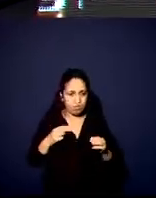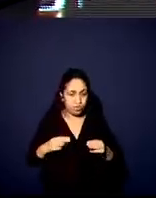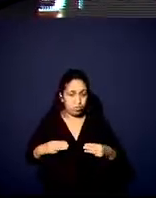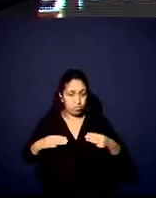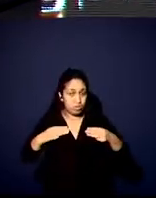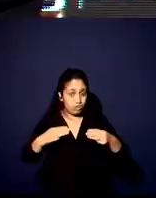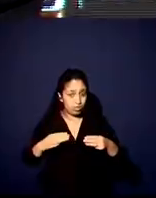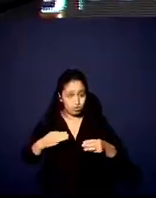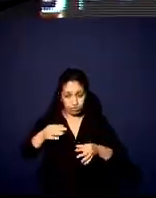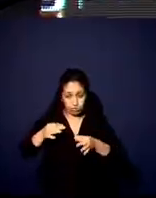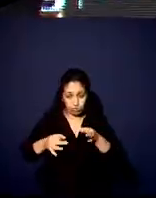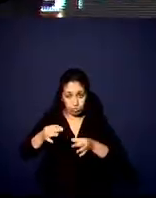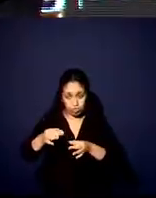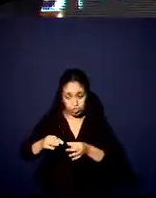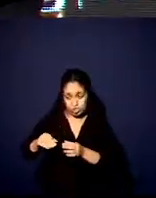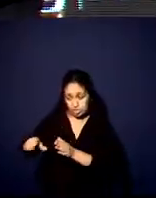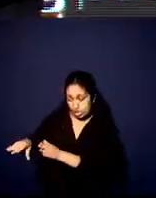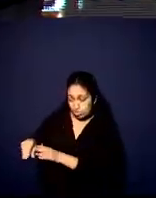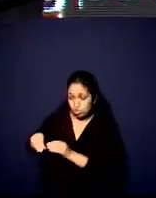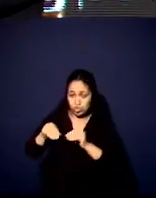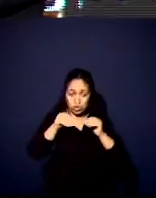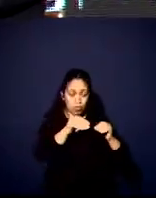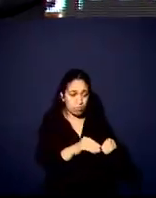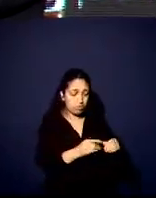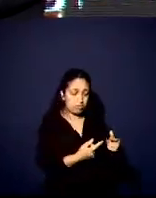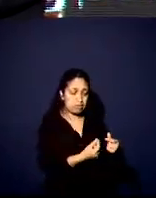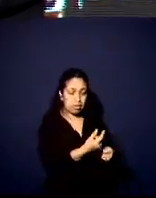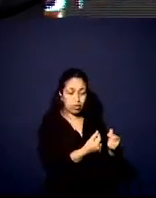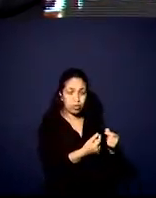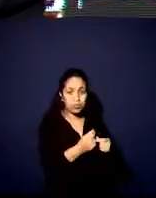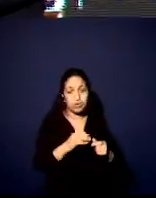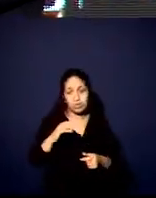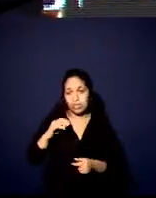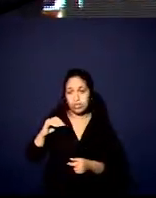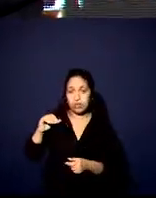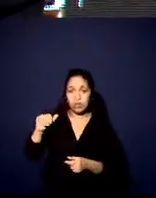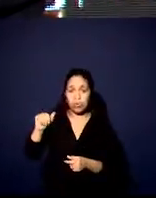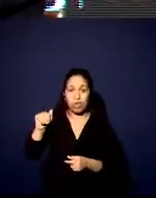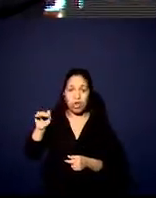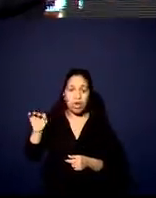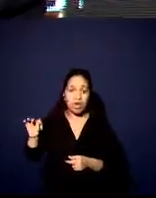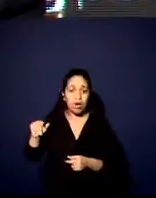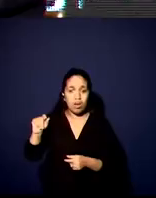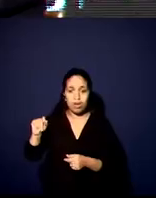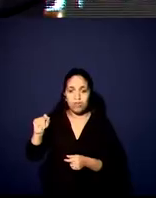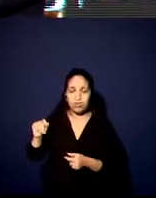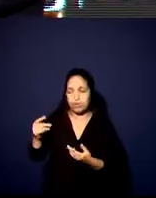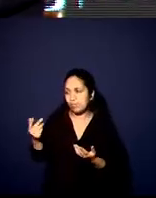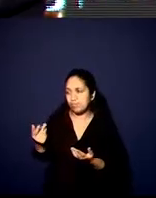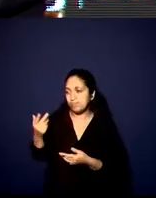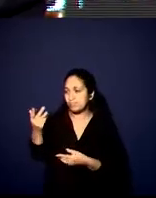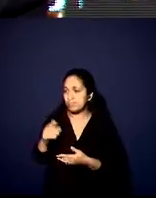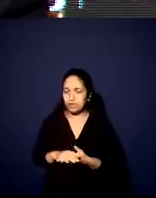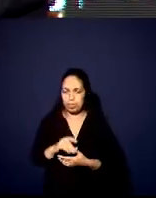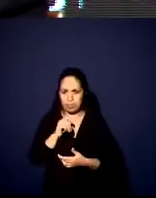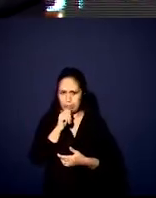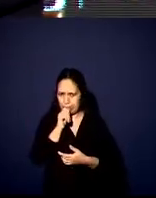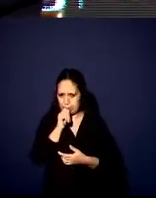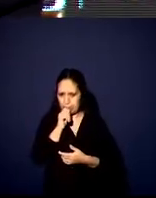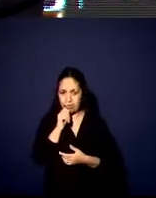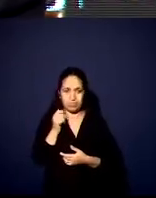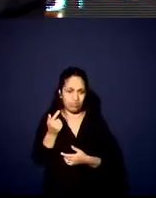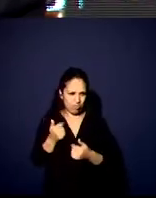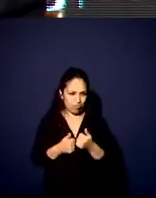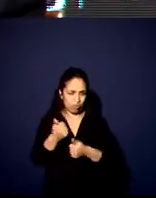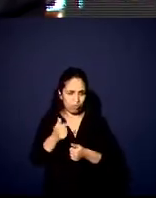Justiça para colocar na economia é naquele aspecto de que o coaf tem que funcionar como boato de futebol que tem que estar ali invisível que